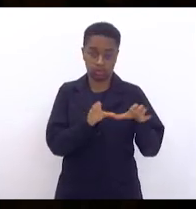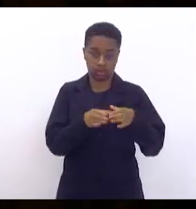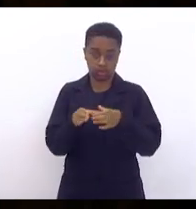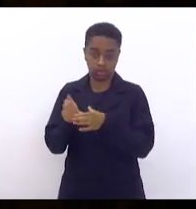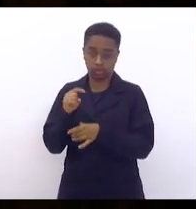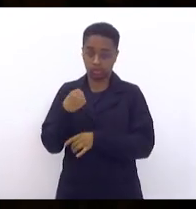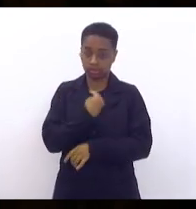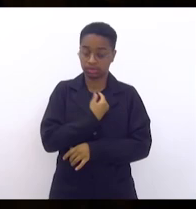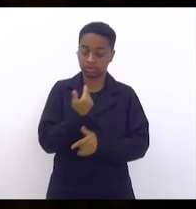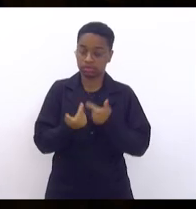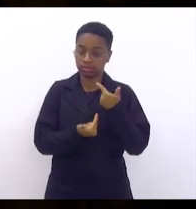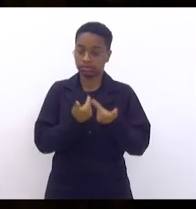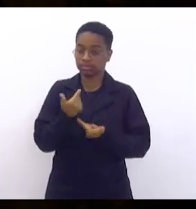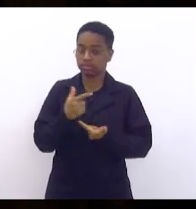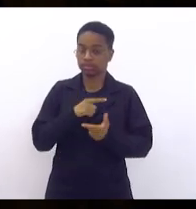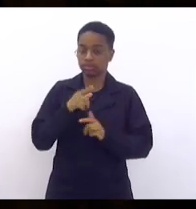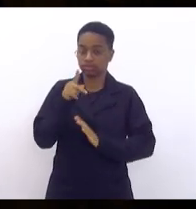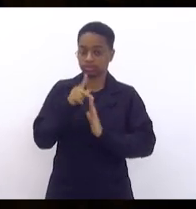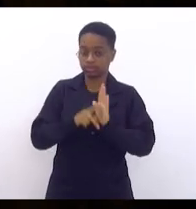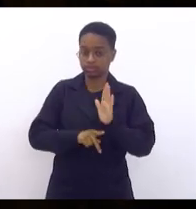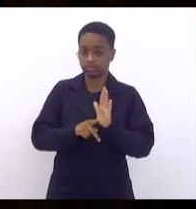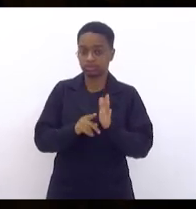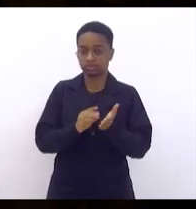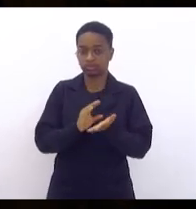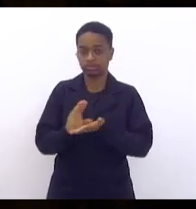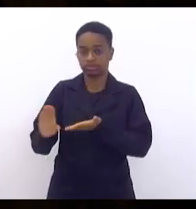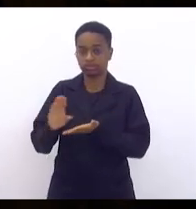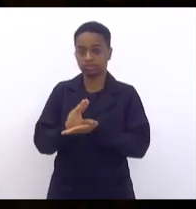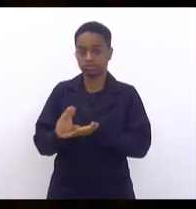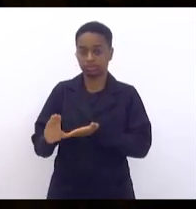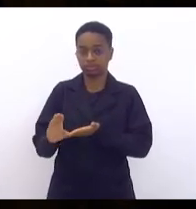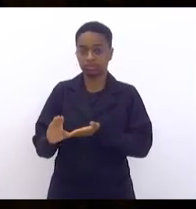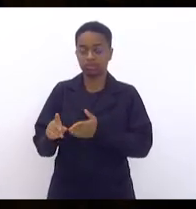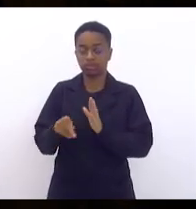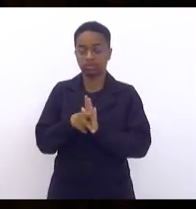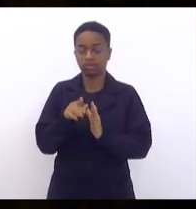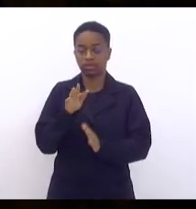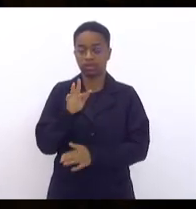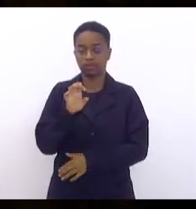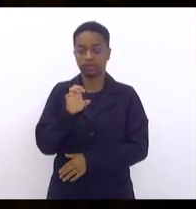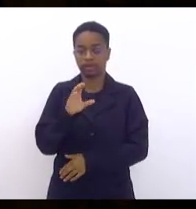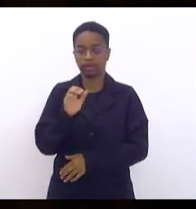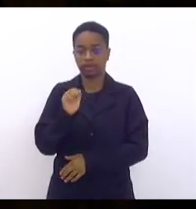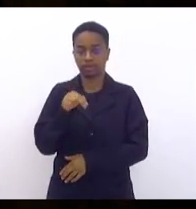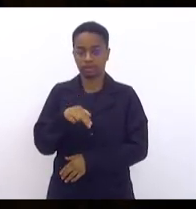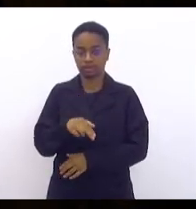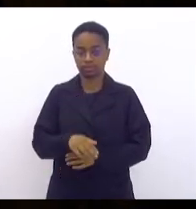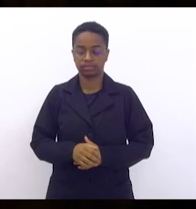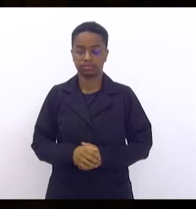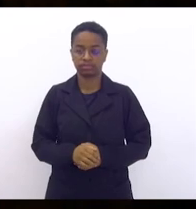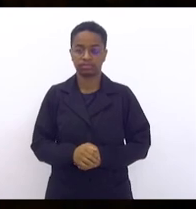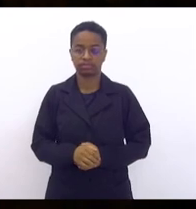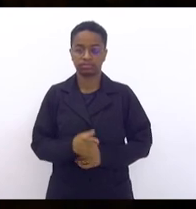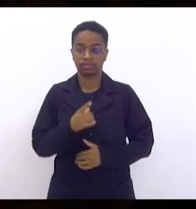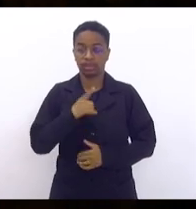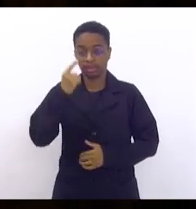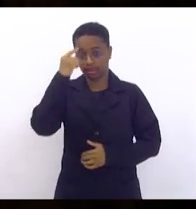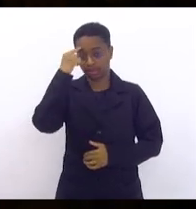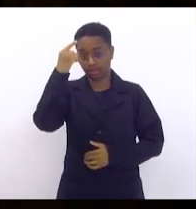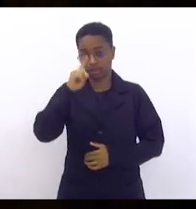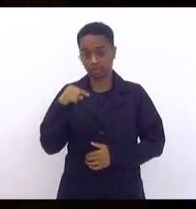trabalhando na construção de um projeto financiado pelo que vai ser financiado pelo fecan pelo fundo de meio ambiente com a ideia da gente